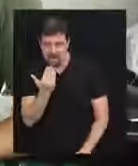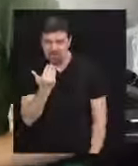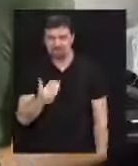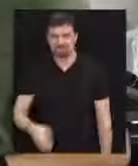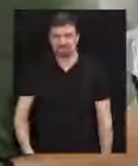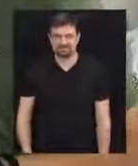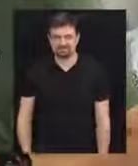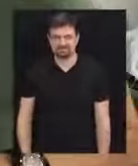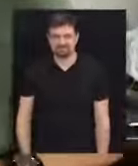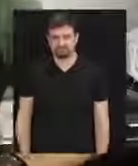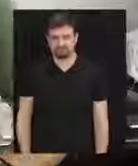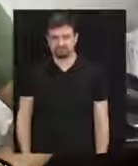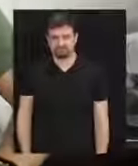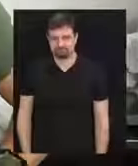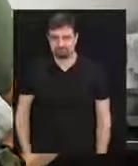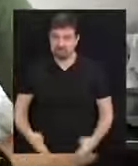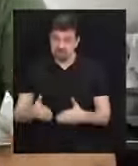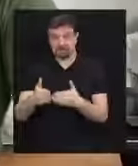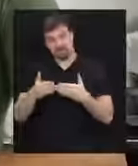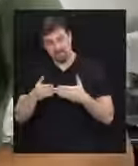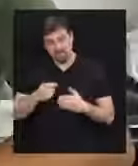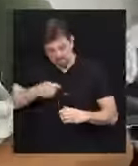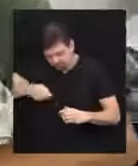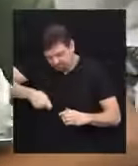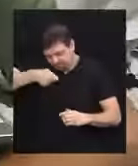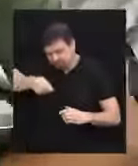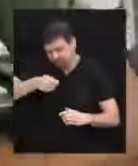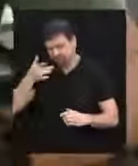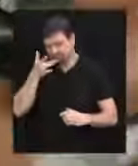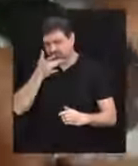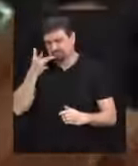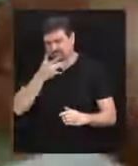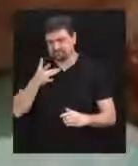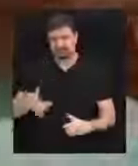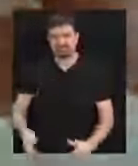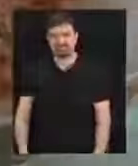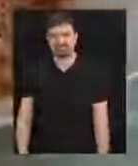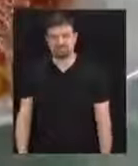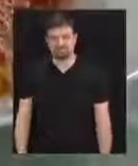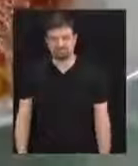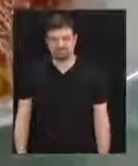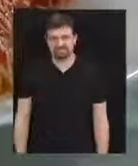panqueca. Tá bom. Valeu, tá dá bom. Licença que agora eu vou comer, que tá bom pra caramba isso aqui, ó.